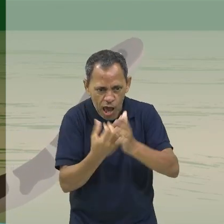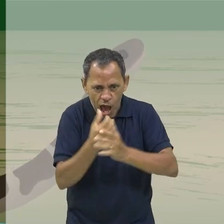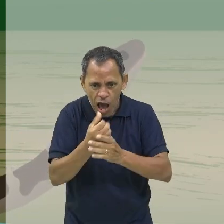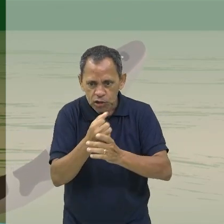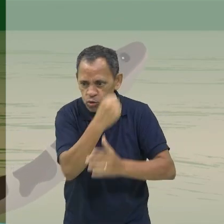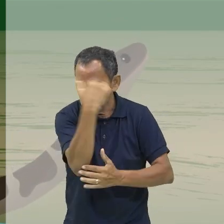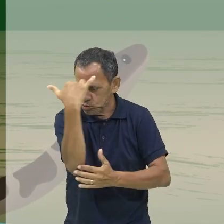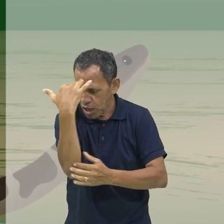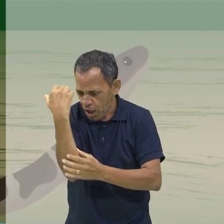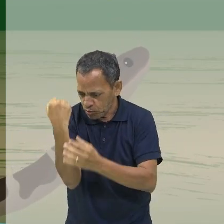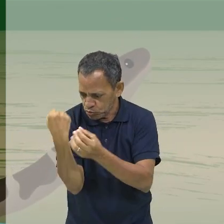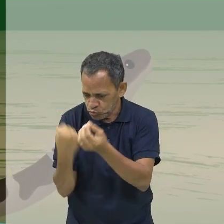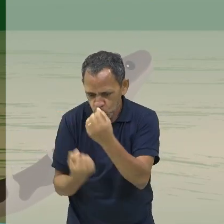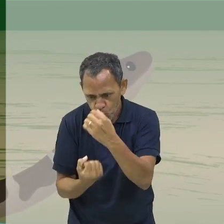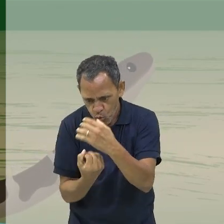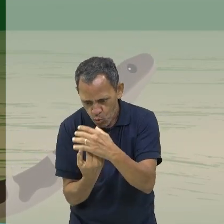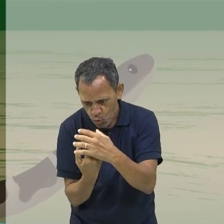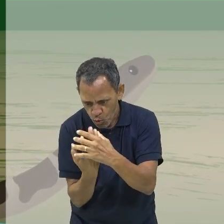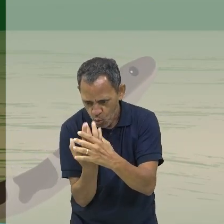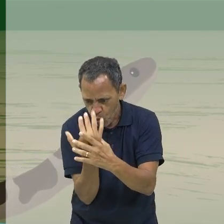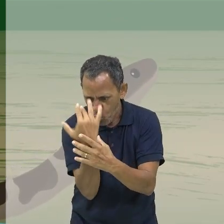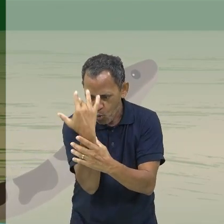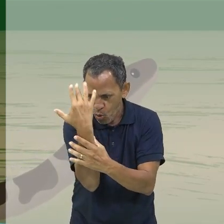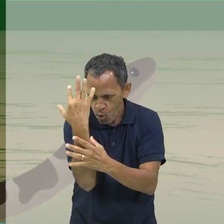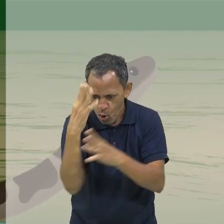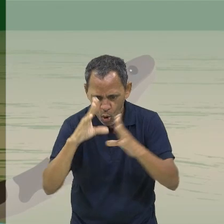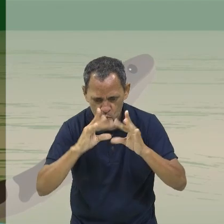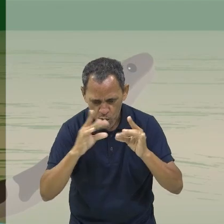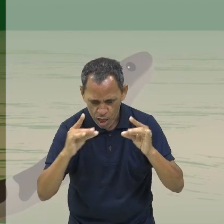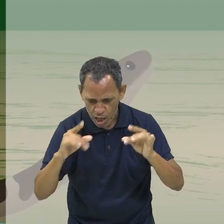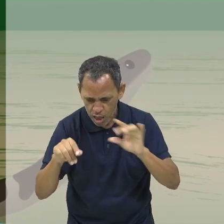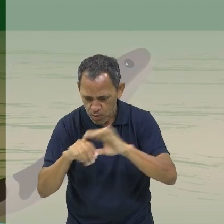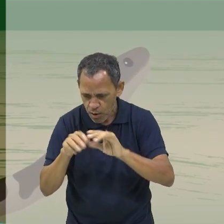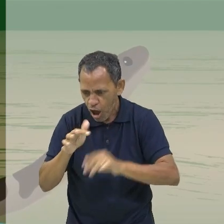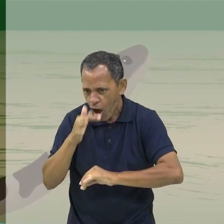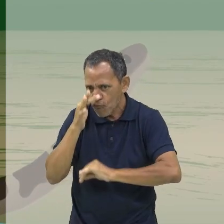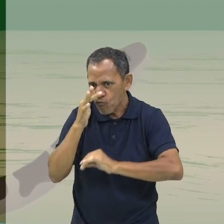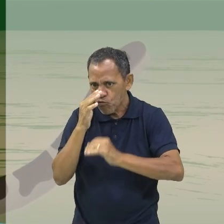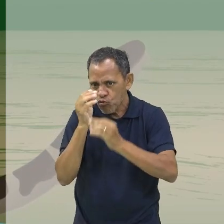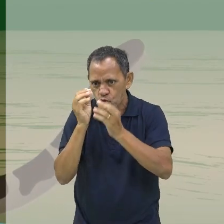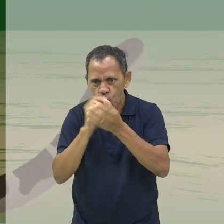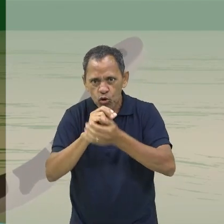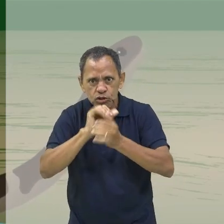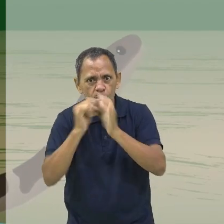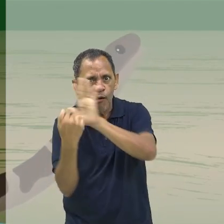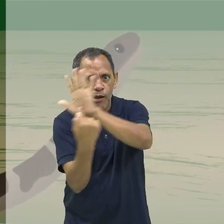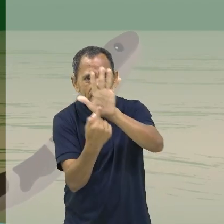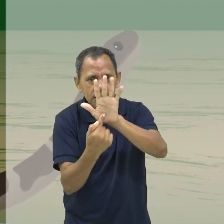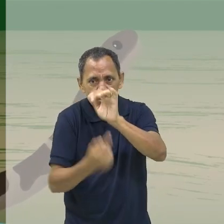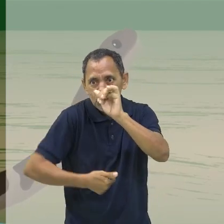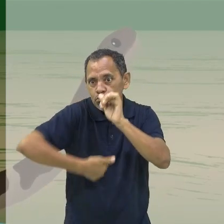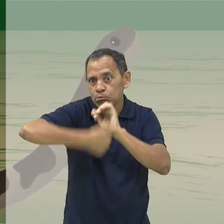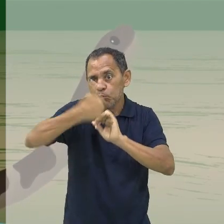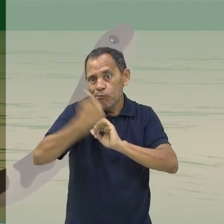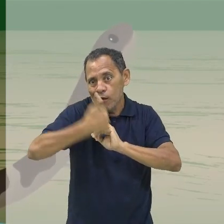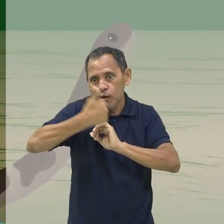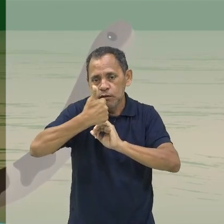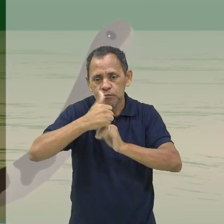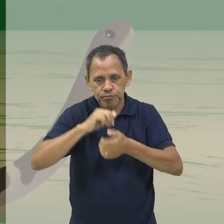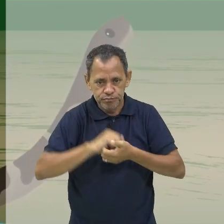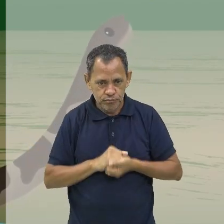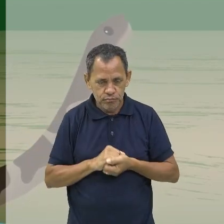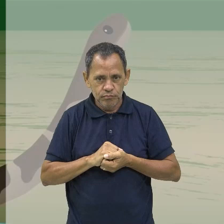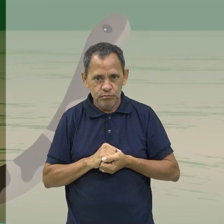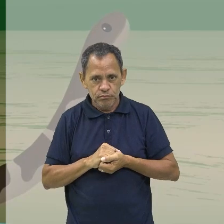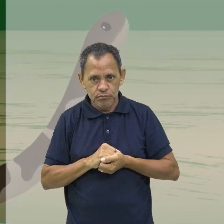árvores brotaram da lama, as flores desabrocharam pela primeira vez. Onde